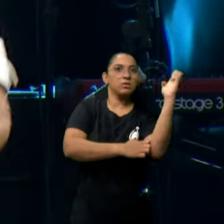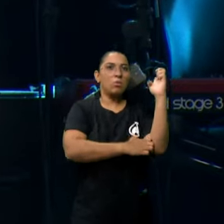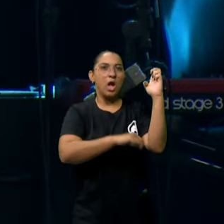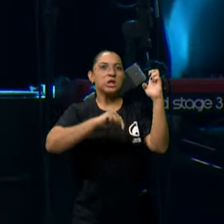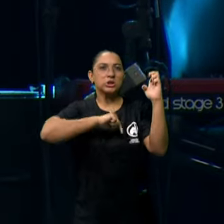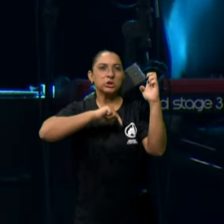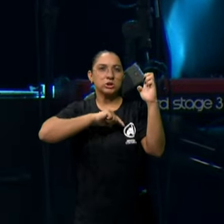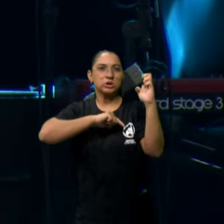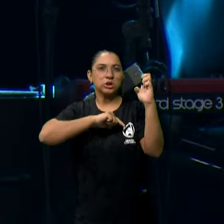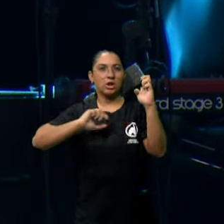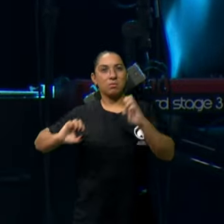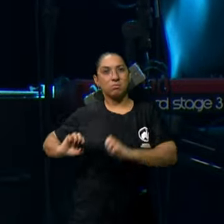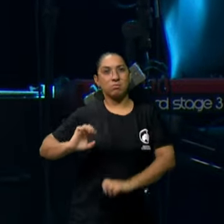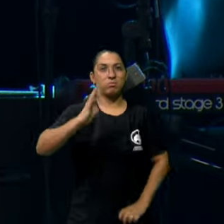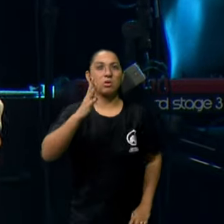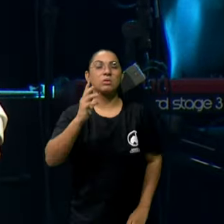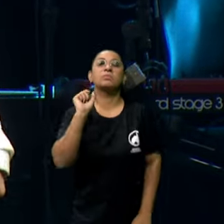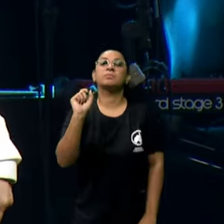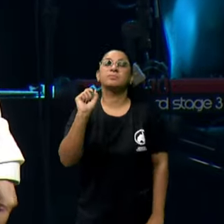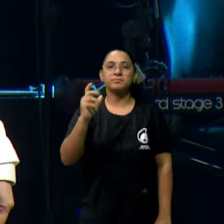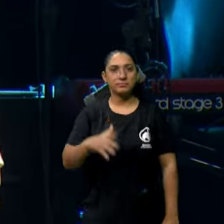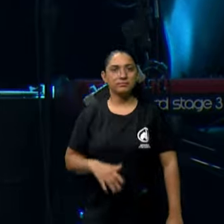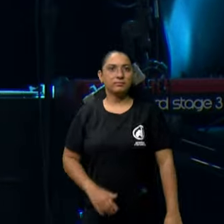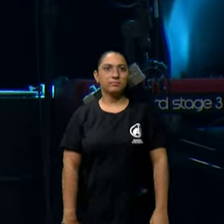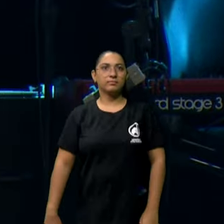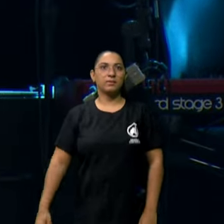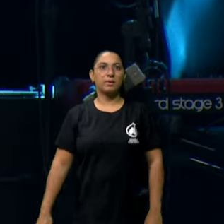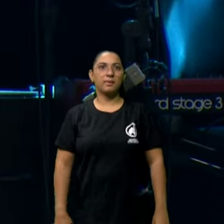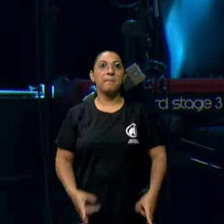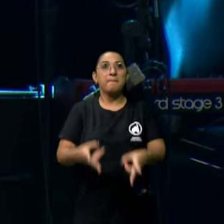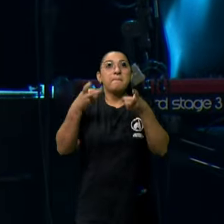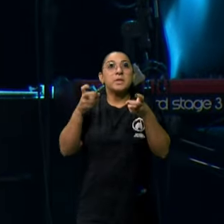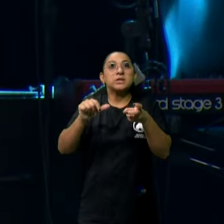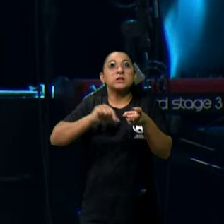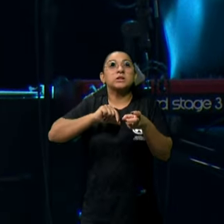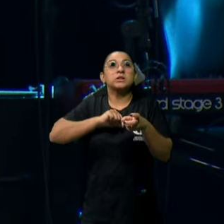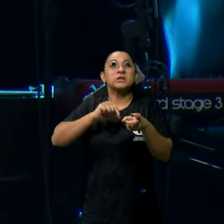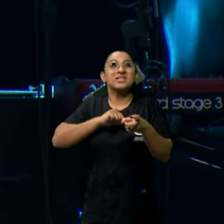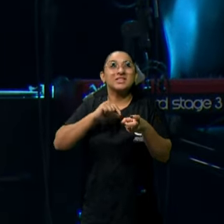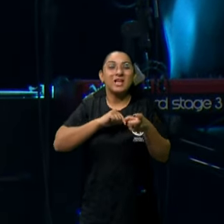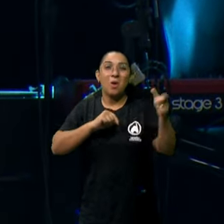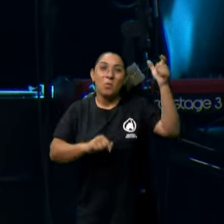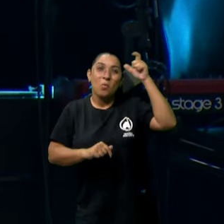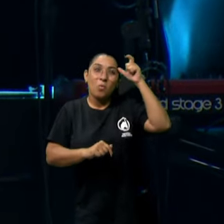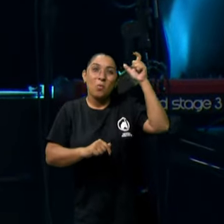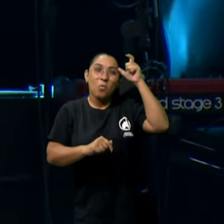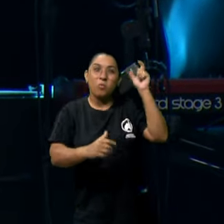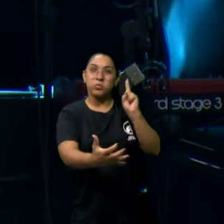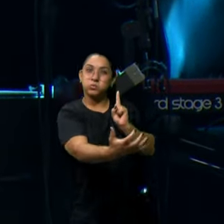levá-lo Jesus diz aí vem o príncipe o Principado